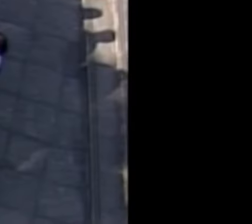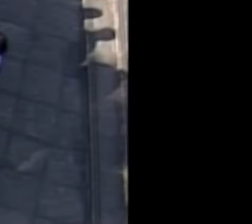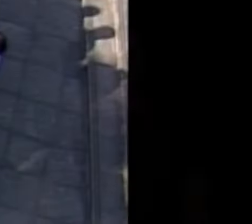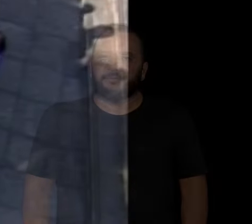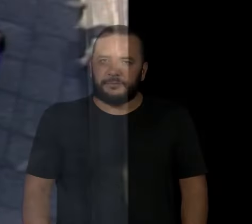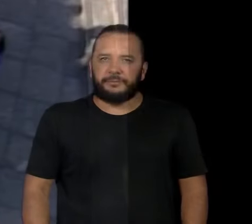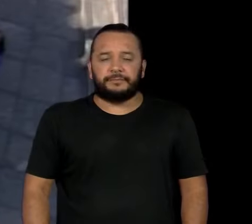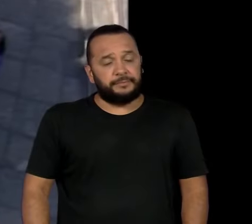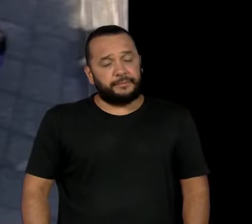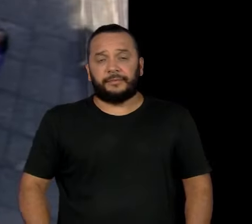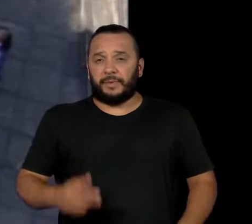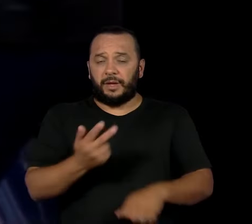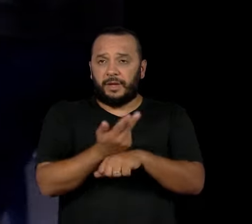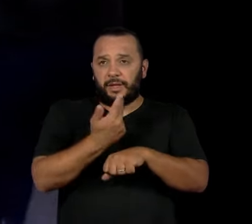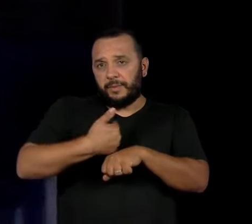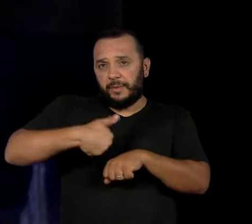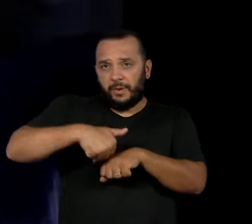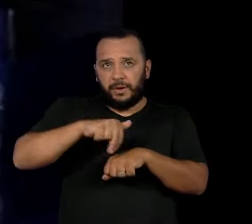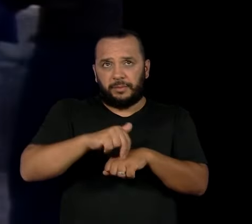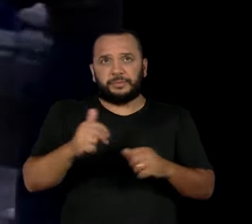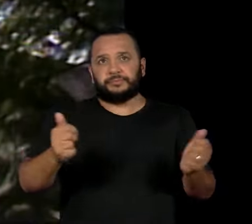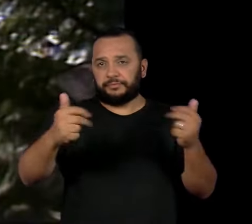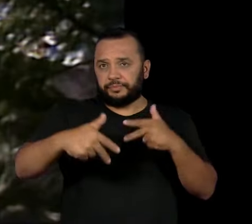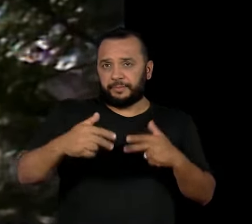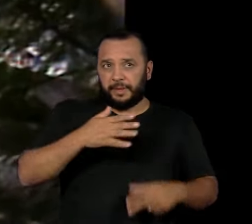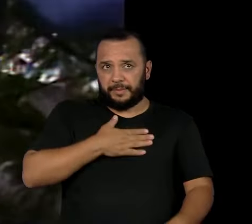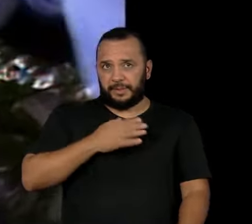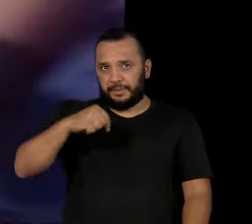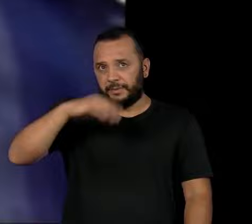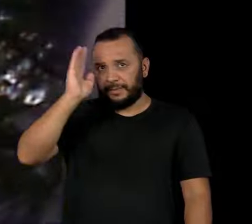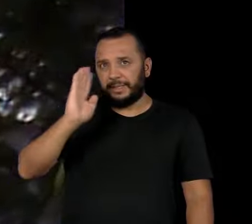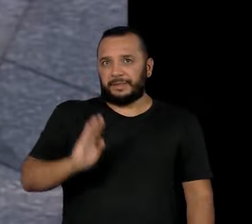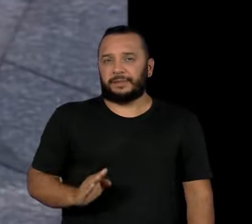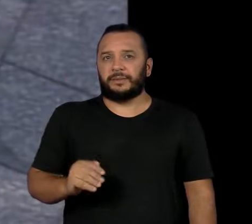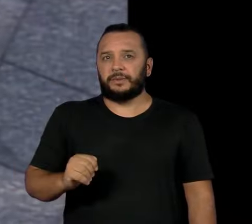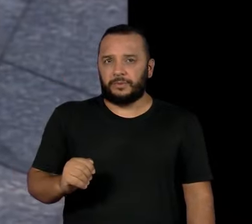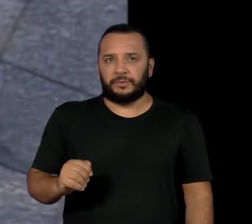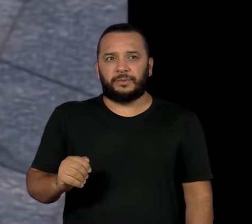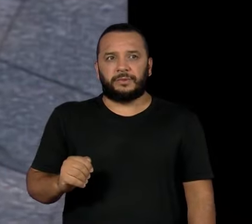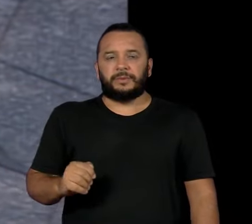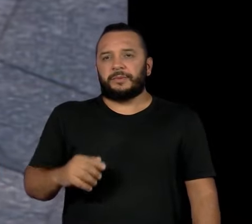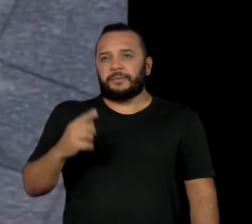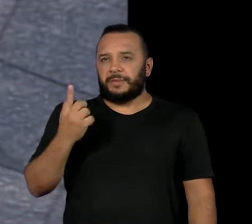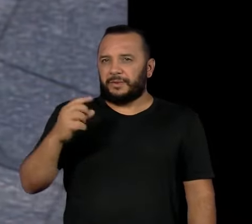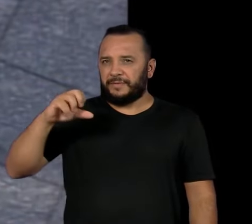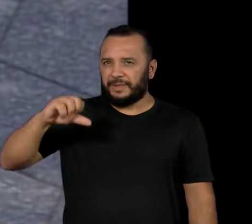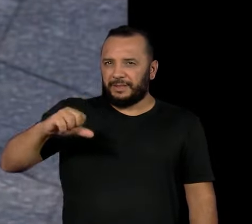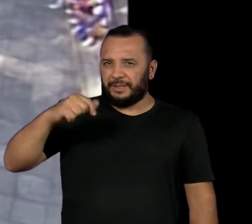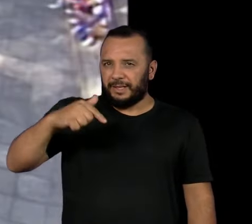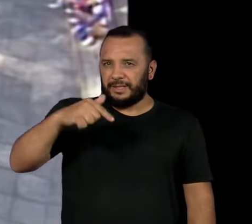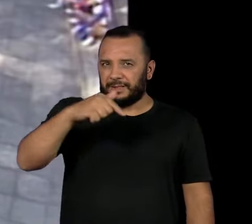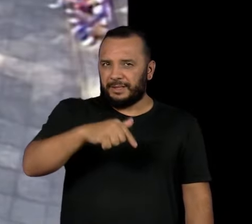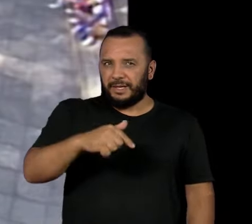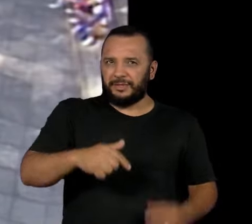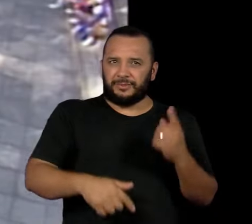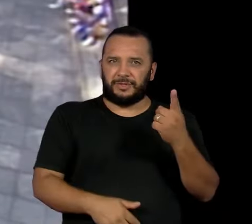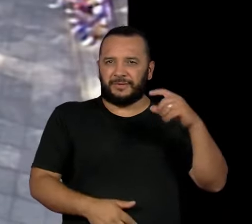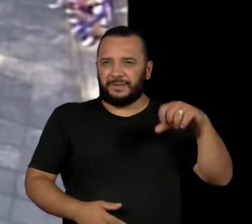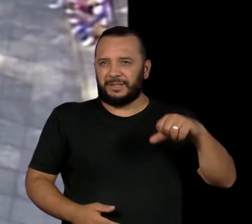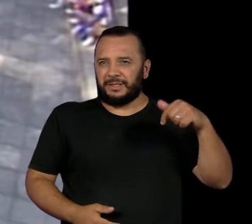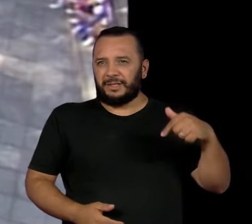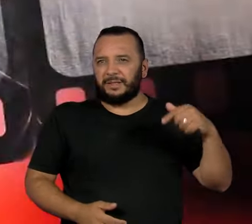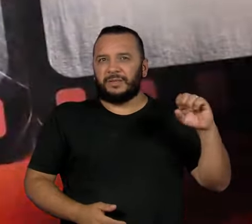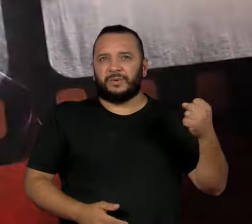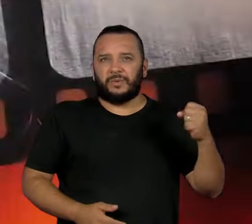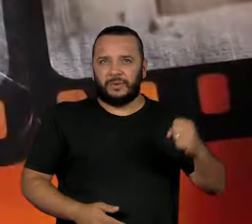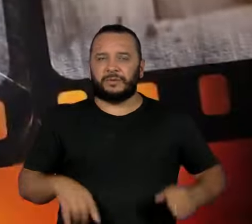O hip hop, pra mim, chegou no Brasil a partir de 77, 78, que nós